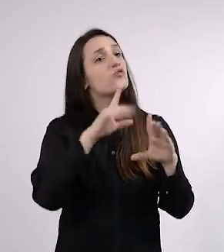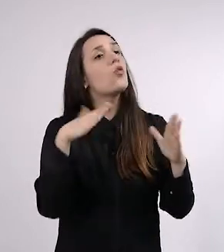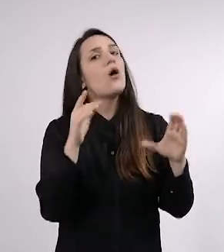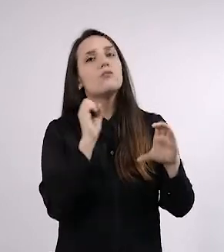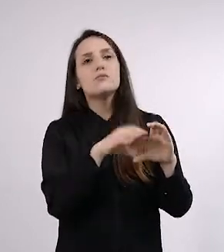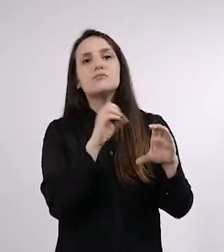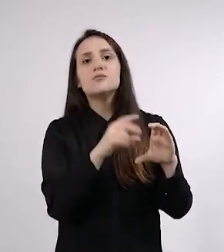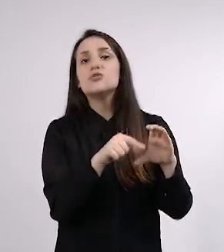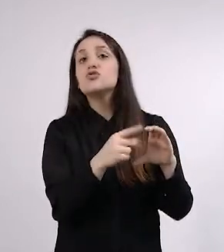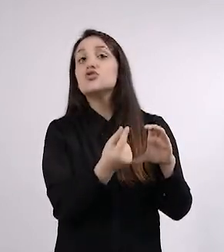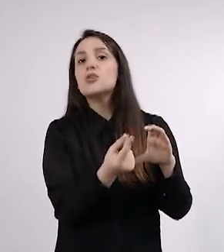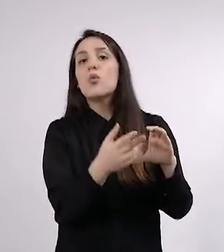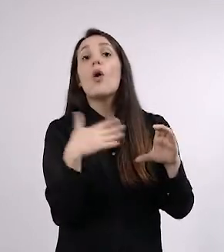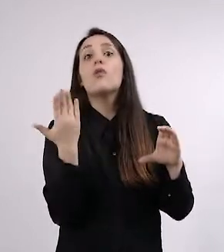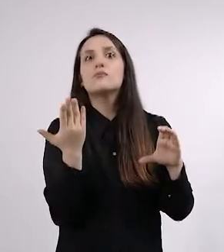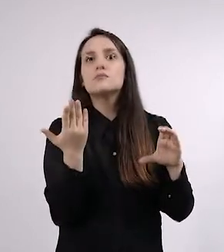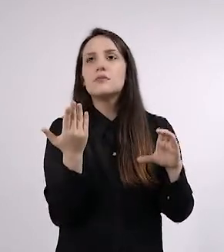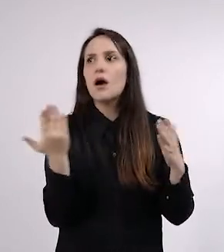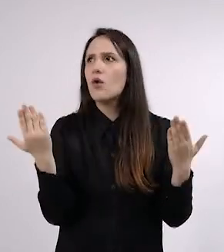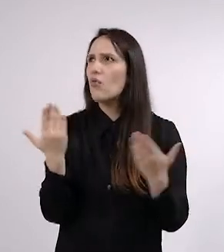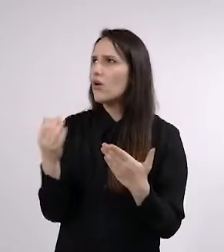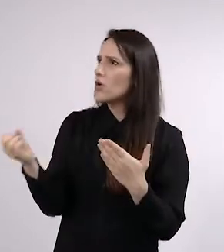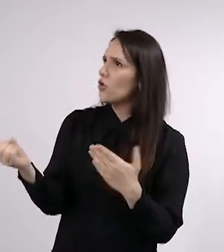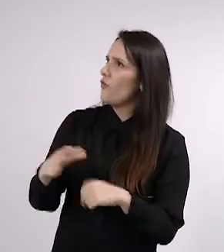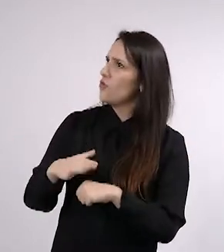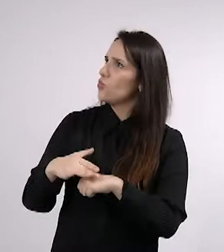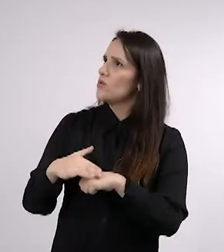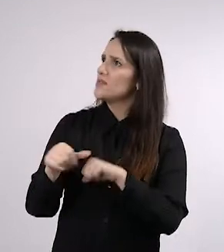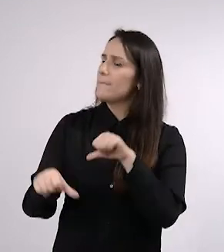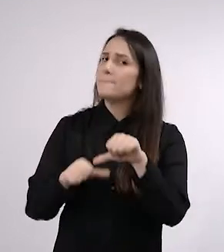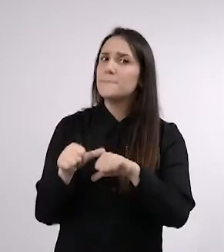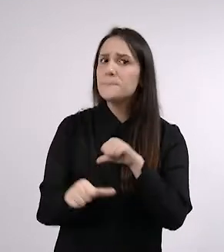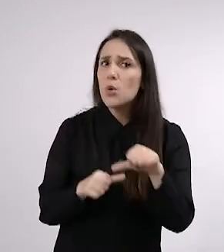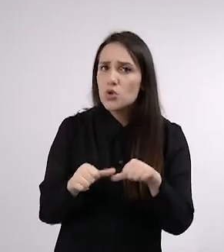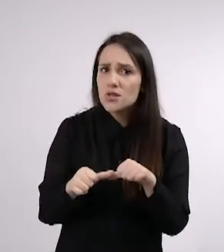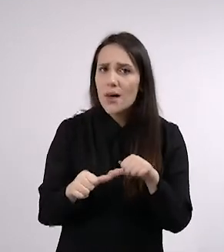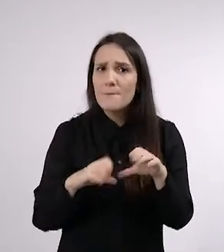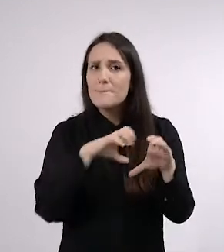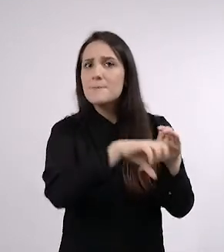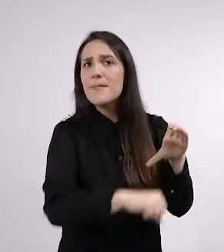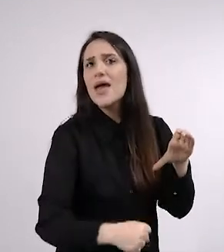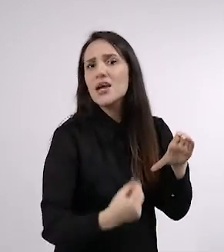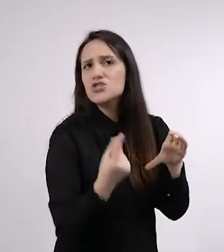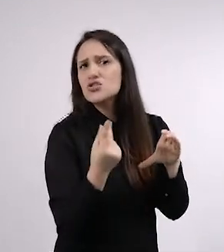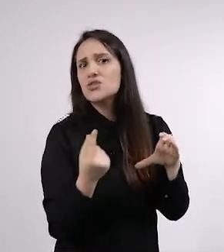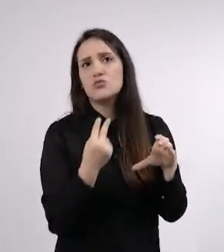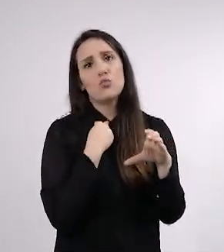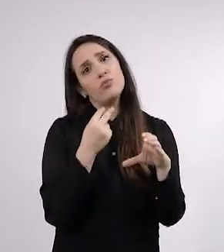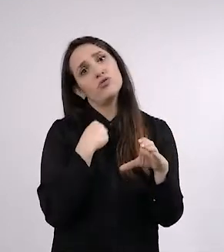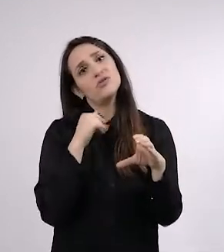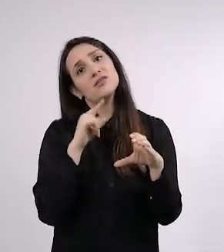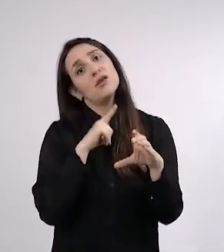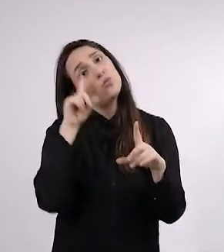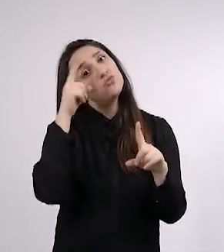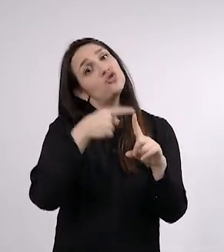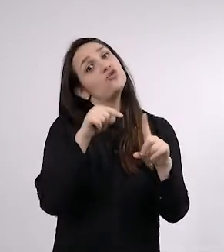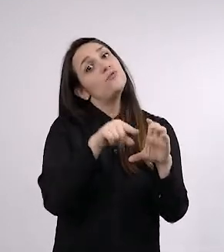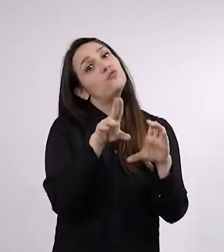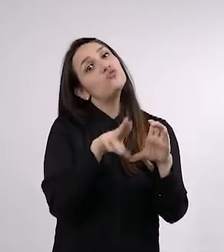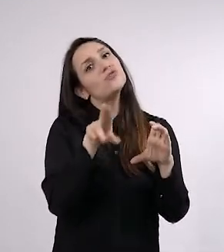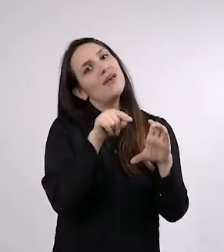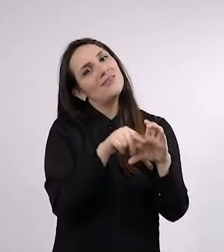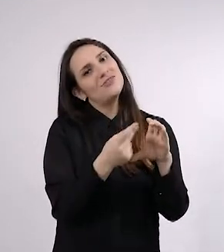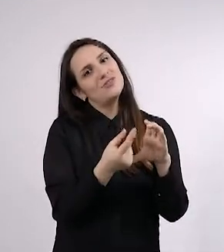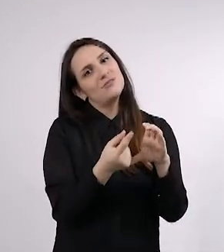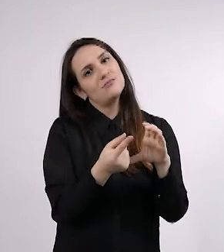Com aquele que originou a formação do fundo, com aquele que propôs originalmente a despesa específica daquele fundo. Só